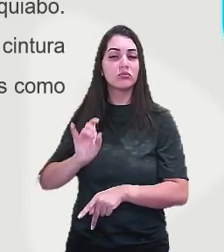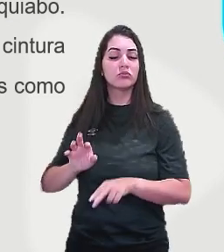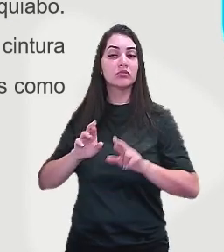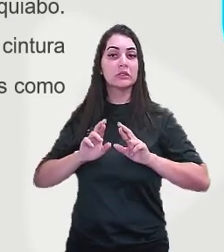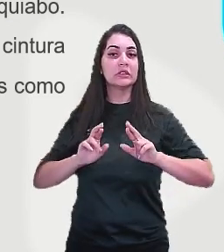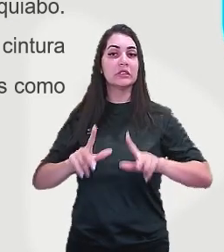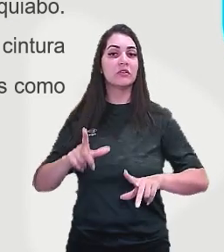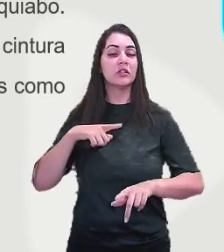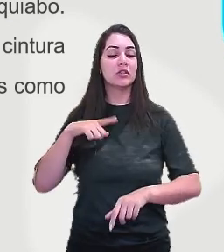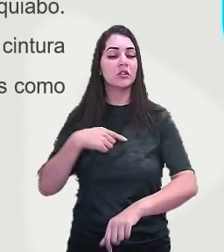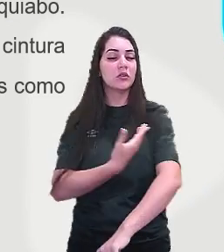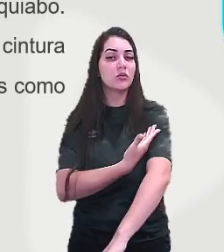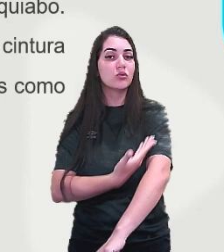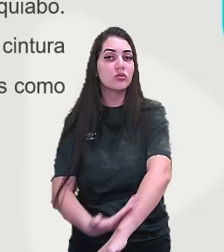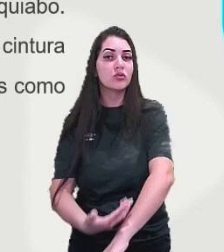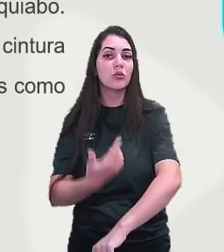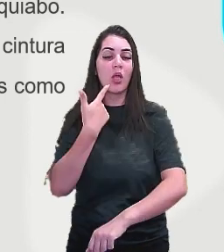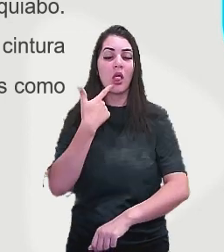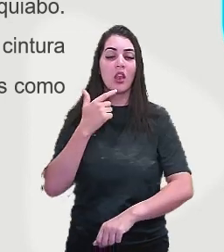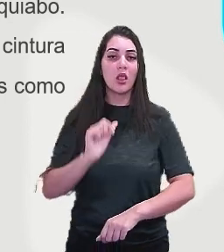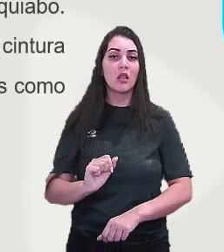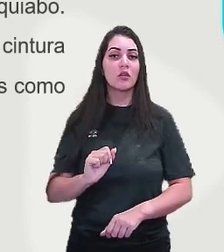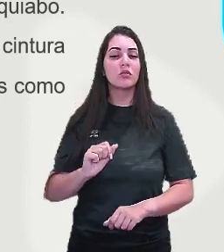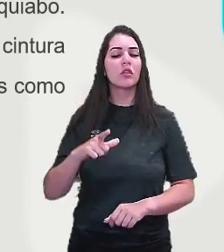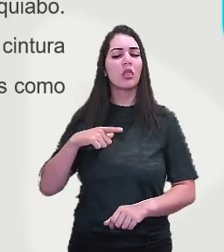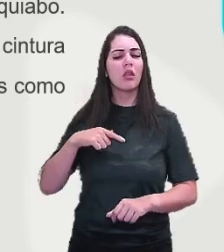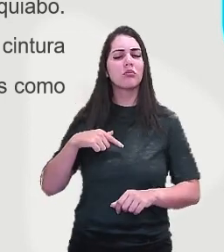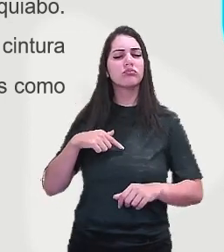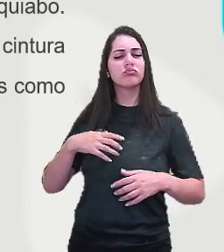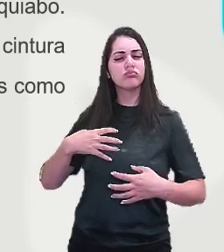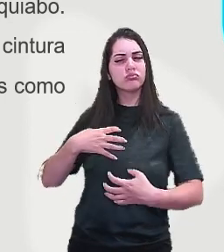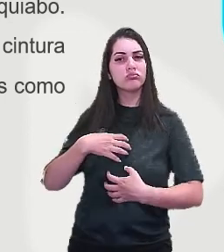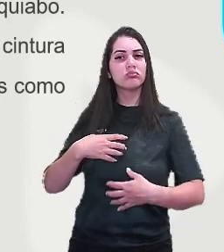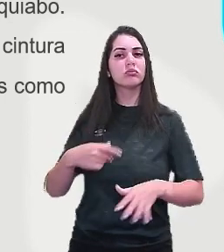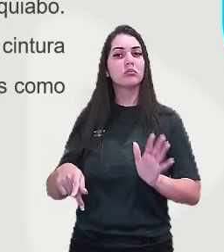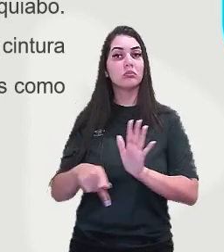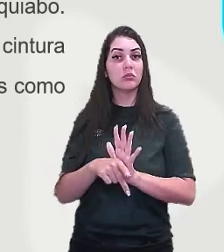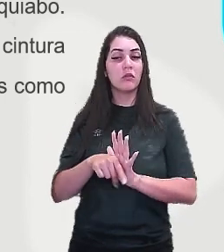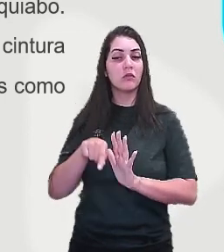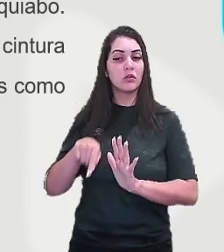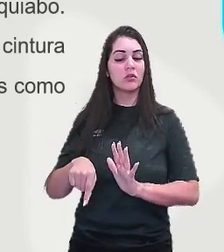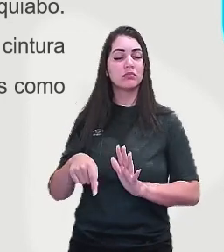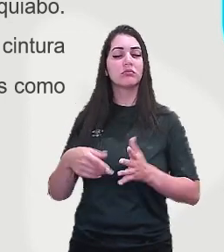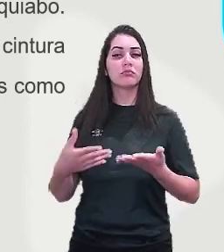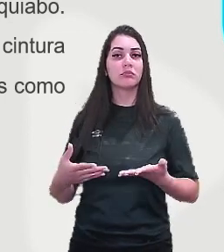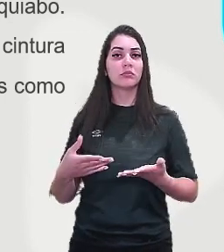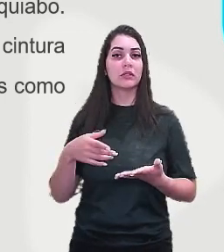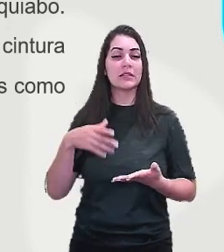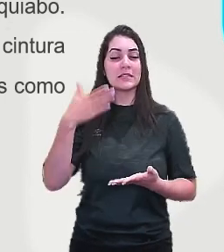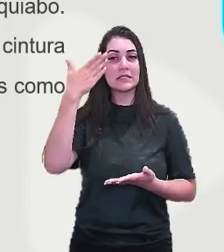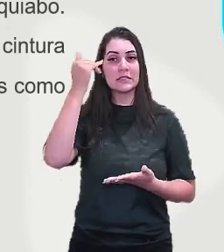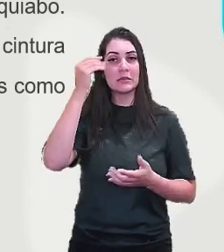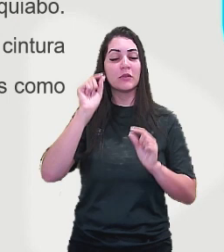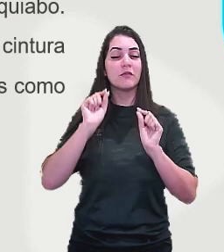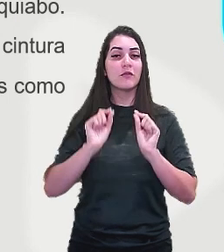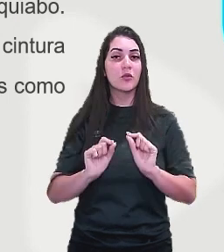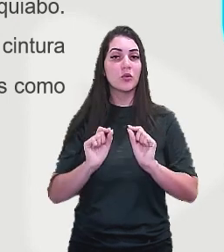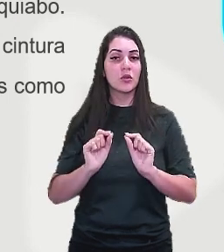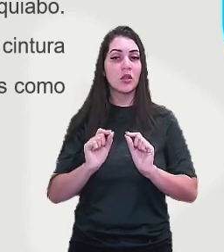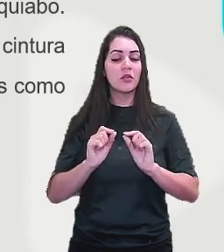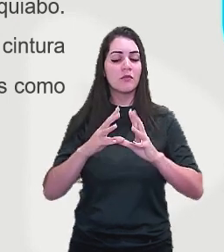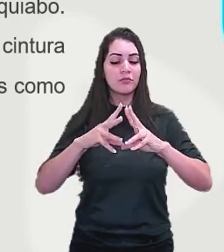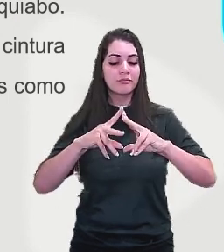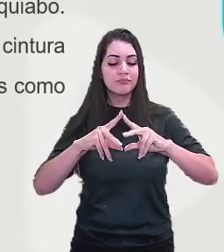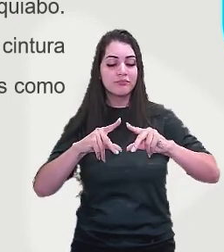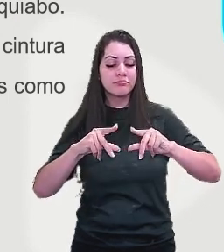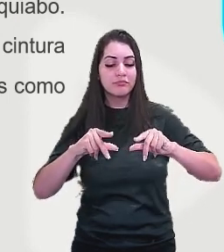seus costumes, sua linguagem, seu jeito próprio. Desta maneira, este saber foi se